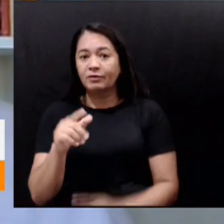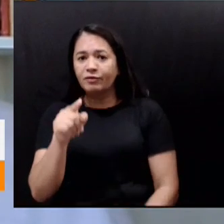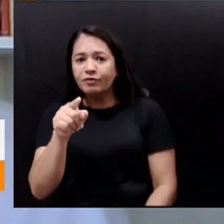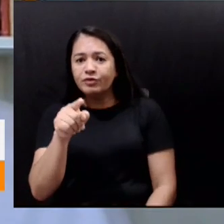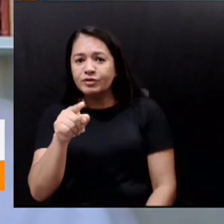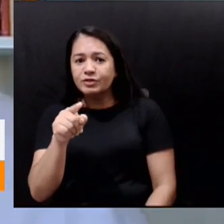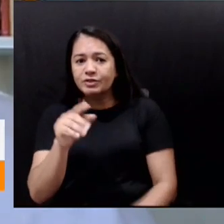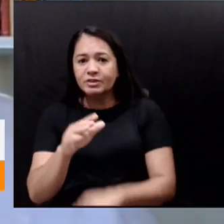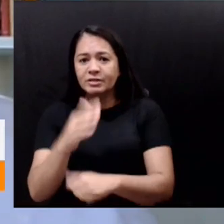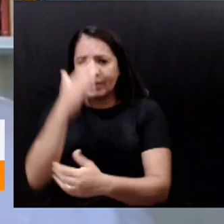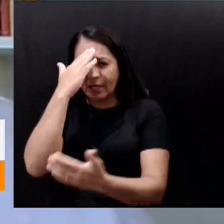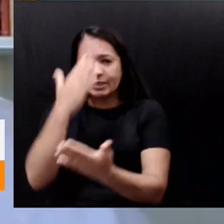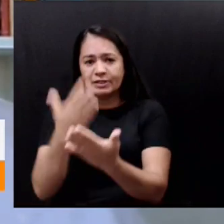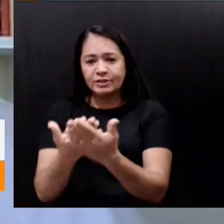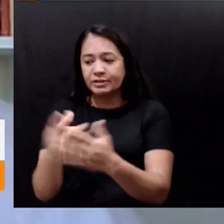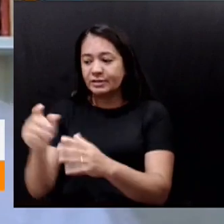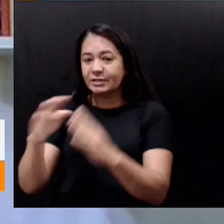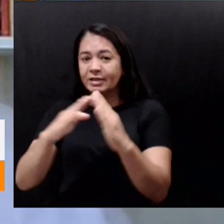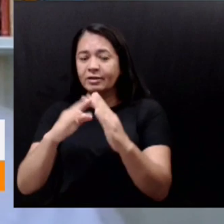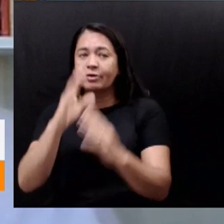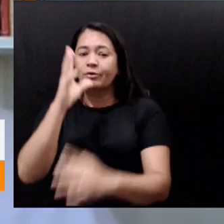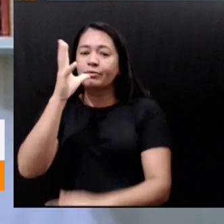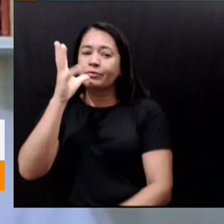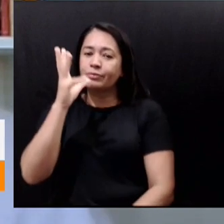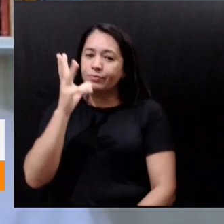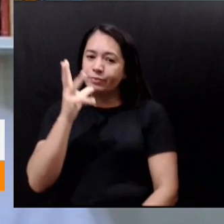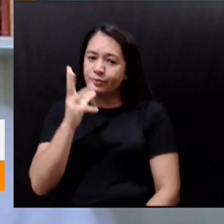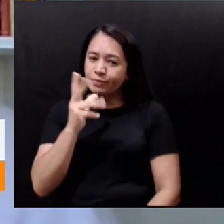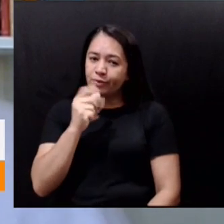confiança, isso demora muito mais.